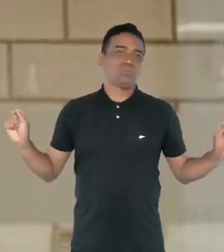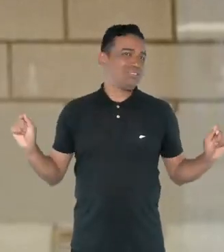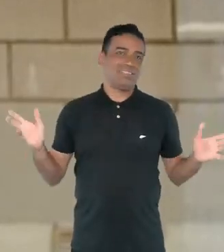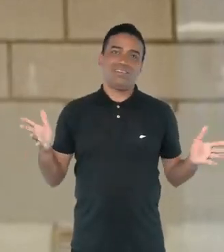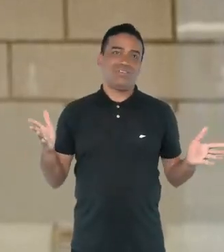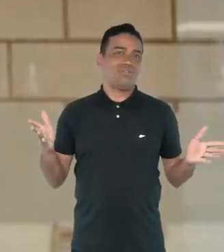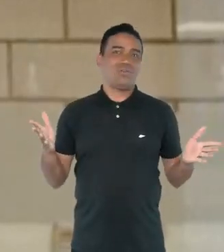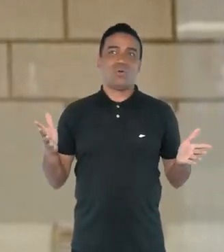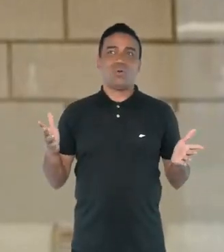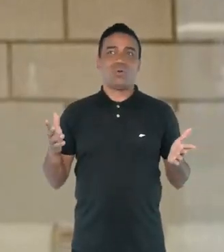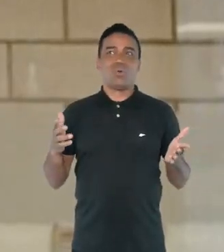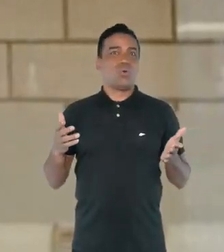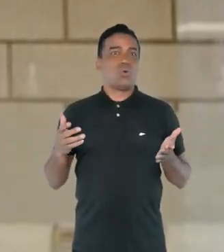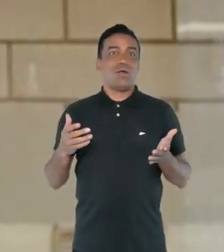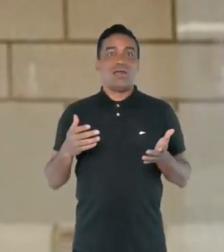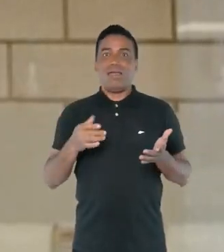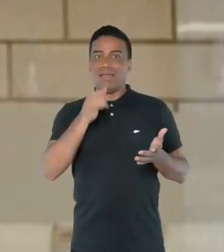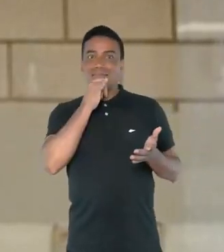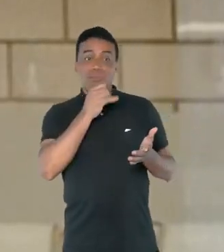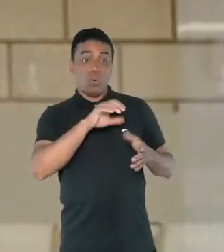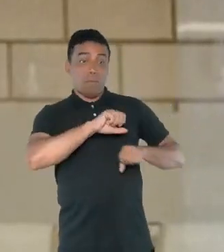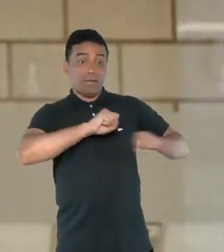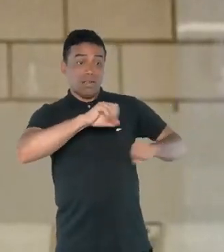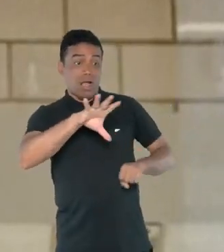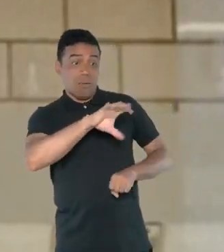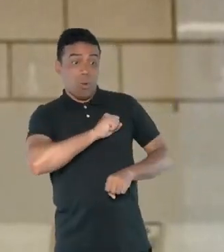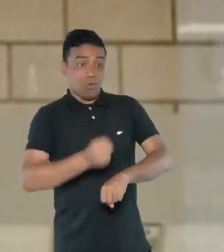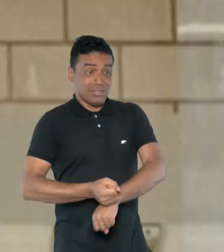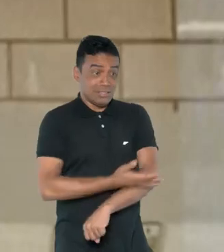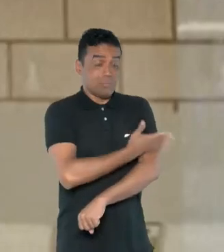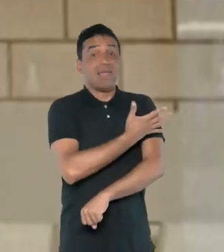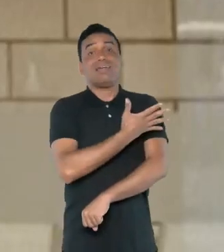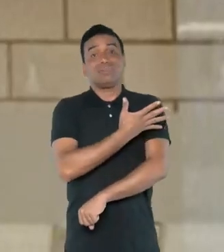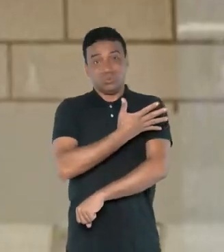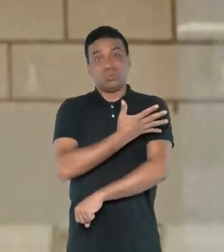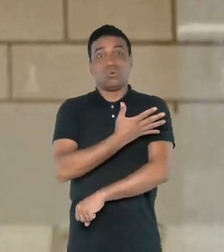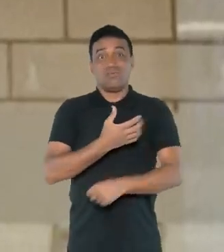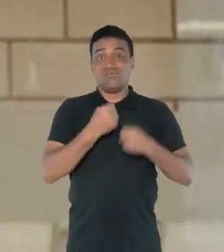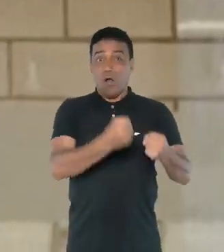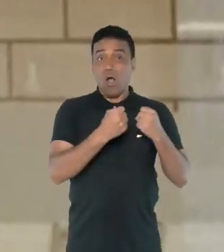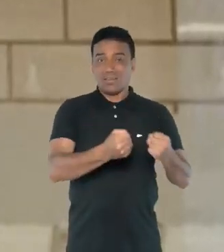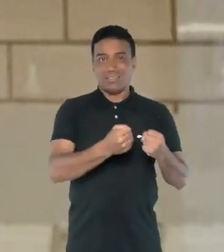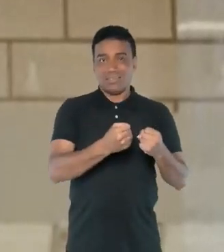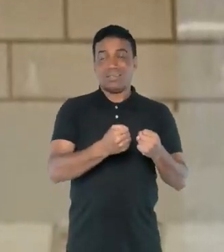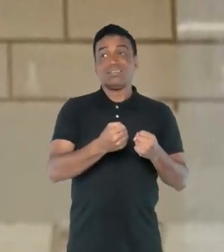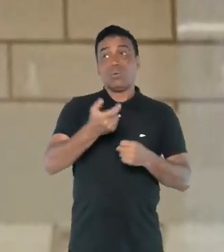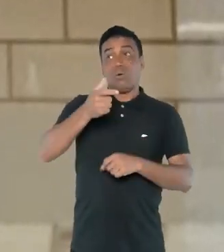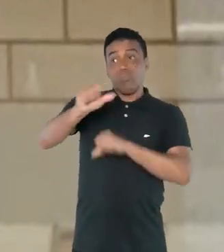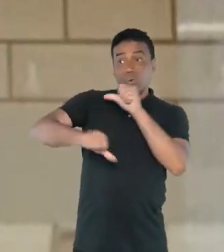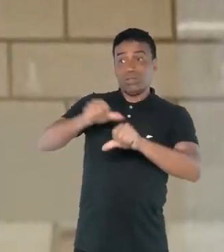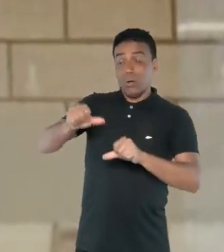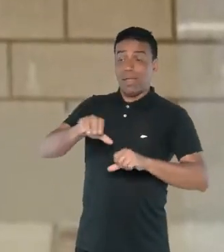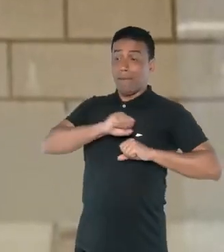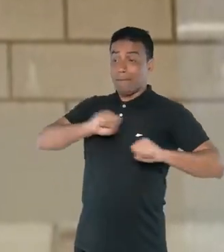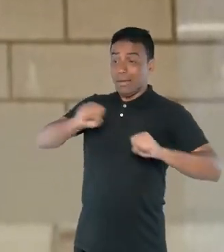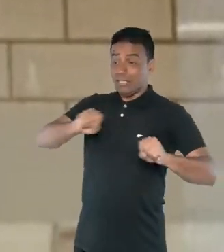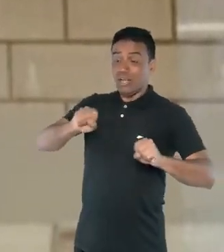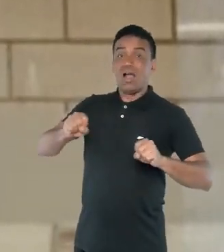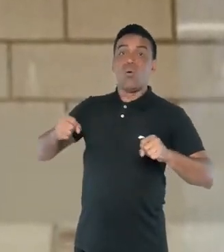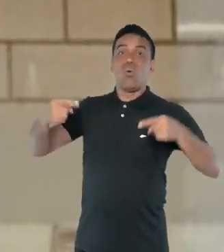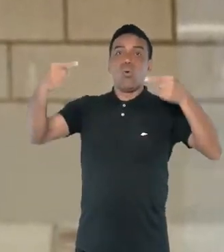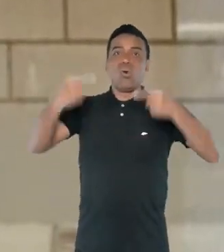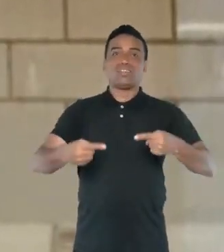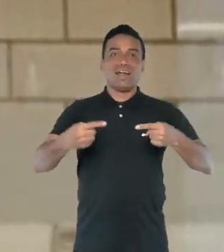alterar o curso das paixões. A única coisa que pode mudar uma paixão é uma outra paixão, uma paixão